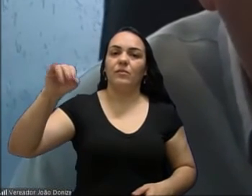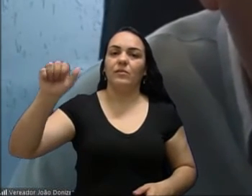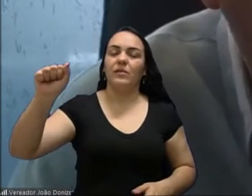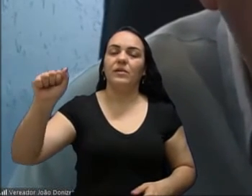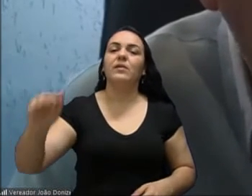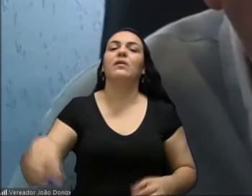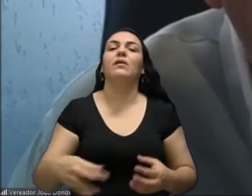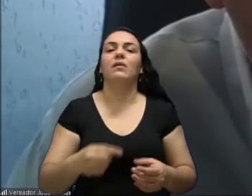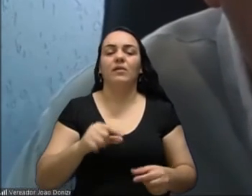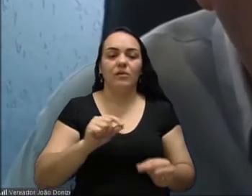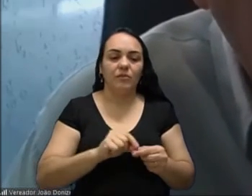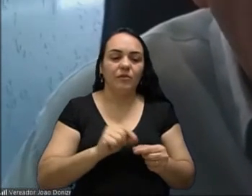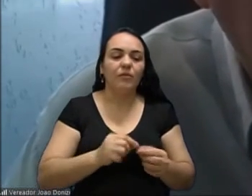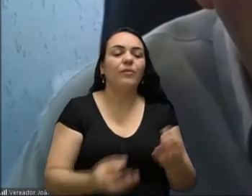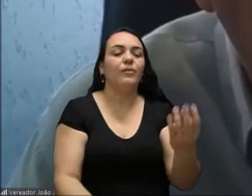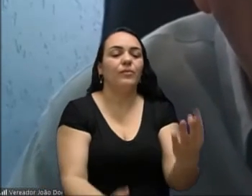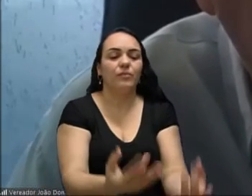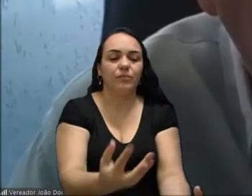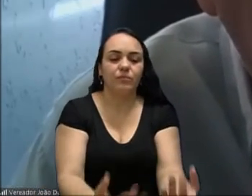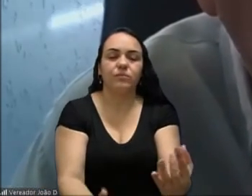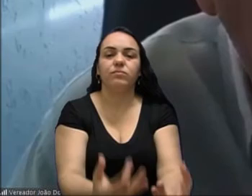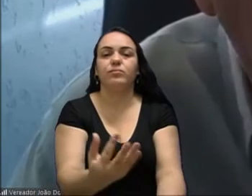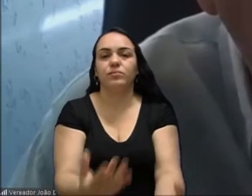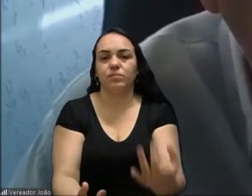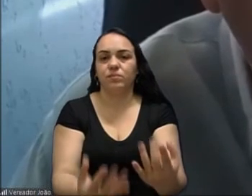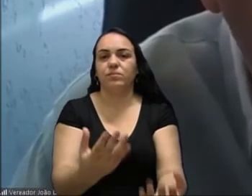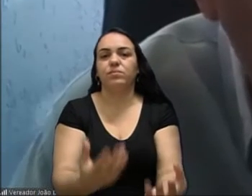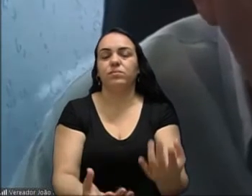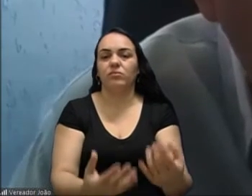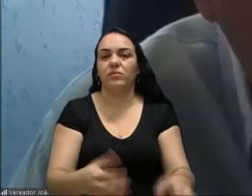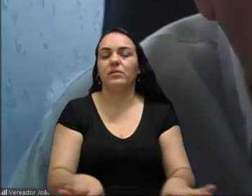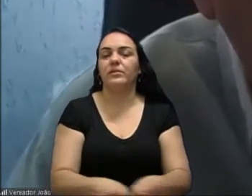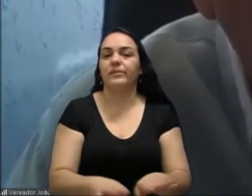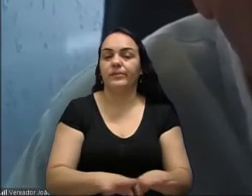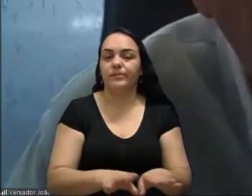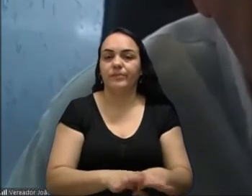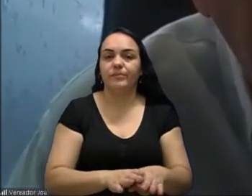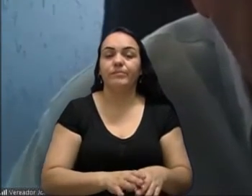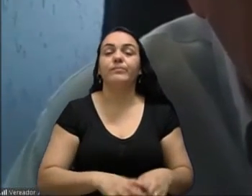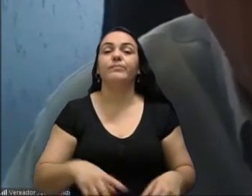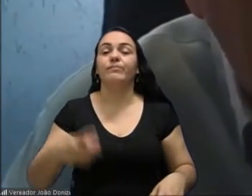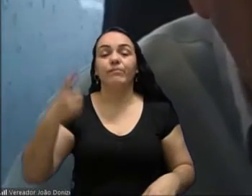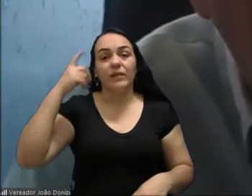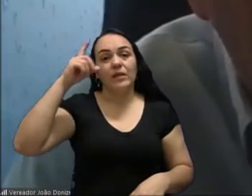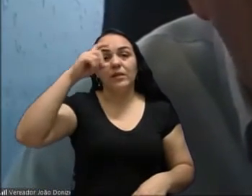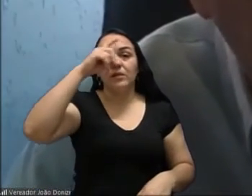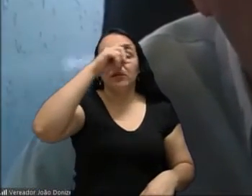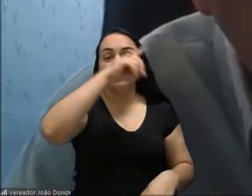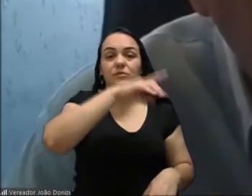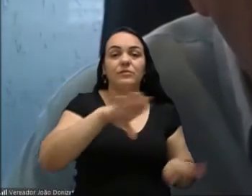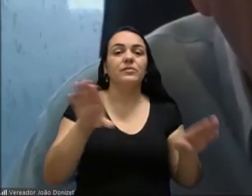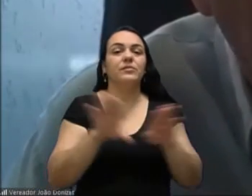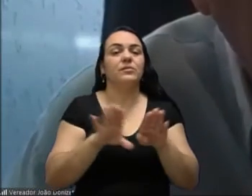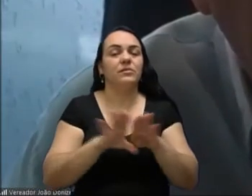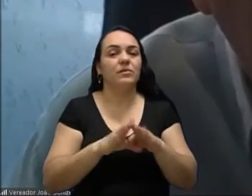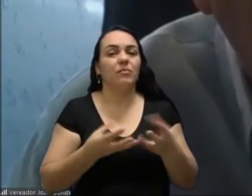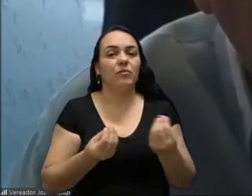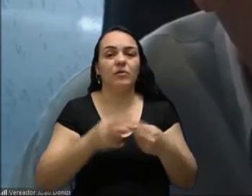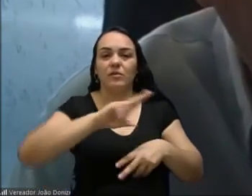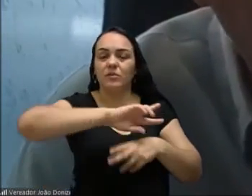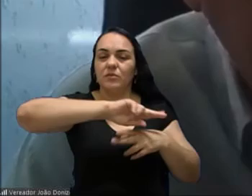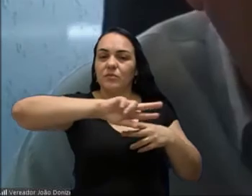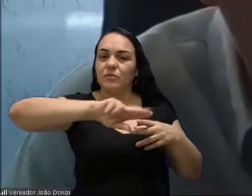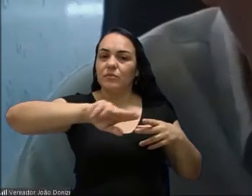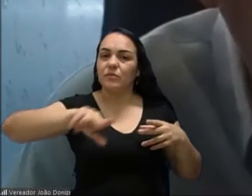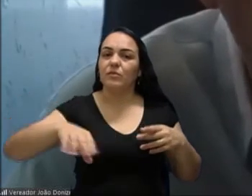do polo que é uma concentração grande de chumbo puro e de também de outros materiais de